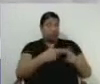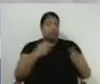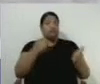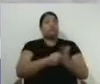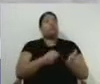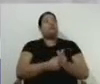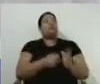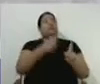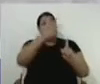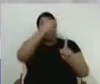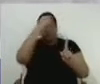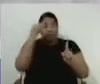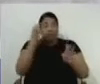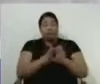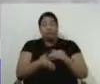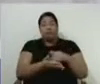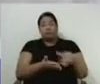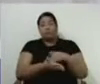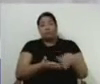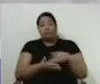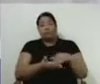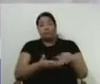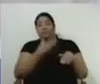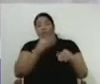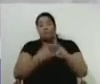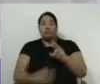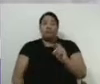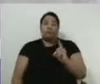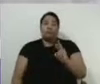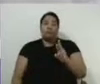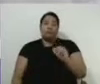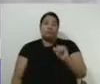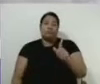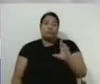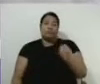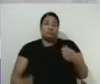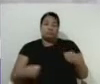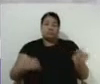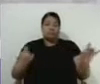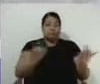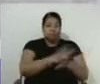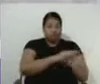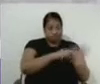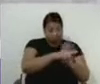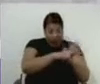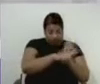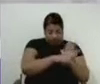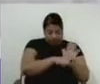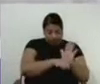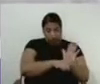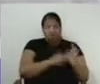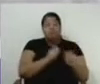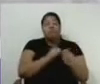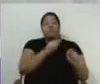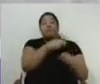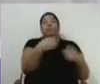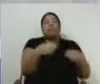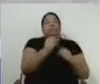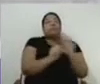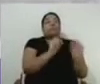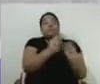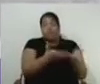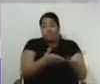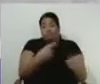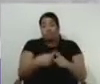secretário Rodrigo Taborda, pelo menos que se deixe o estudo pronto, o que tem que ser feito. Tenho certeza que a equipe